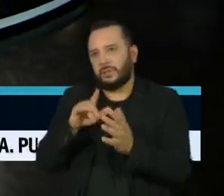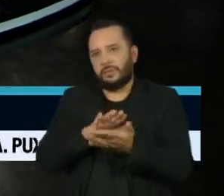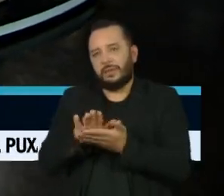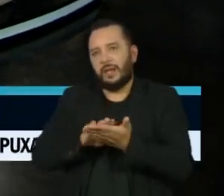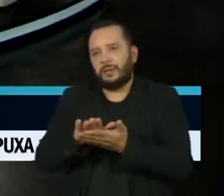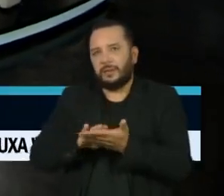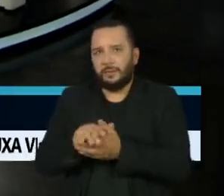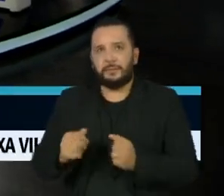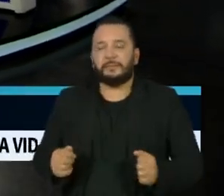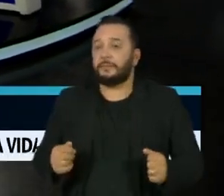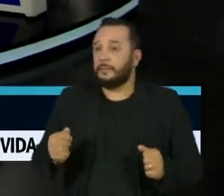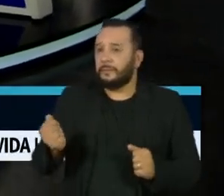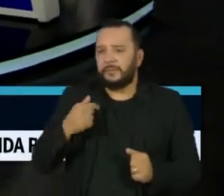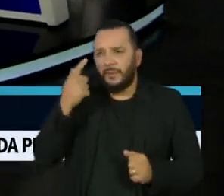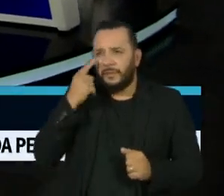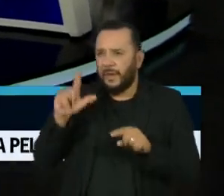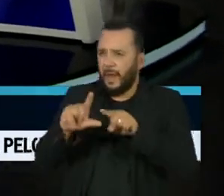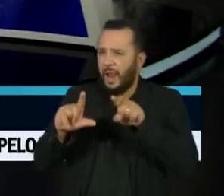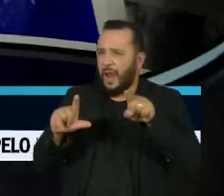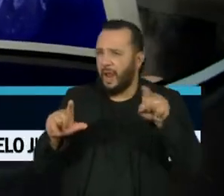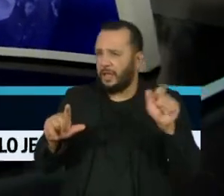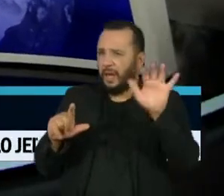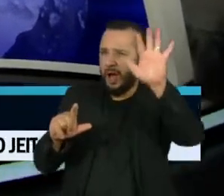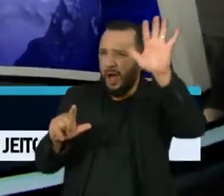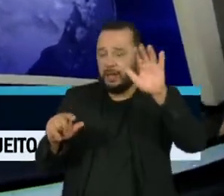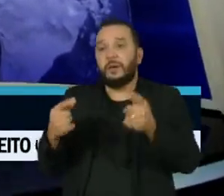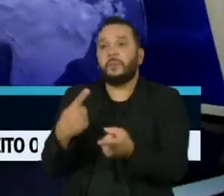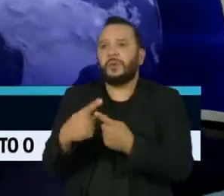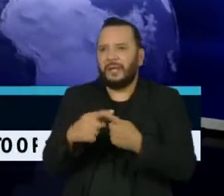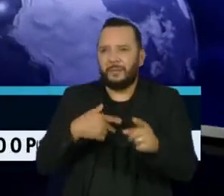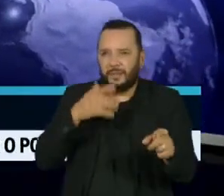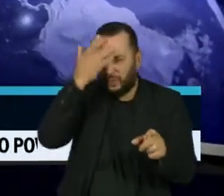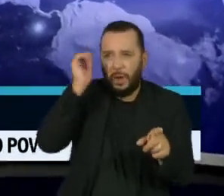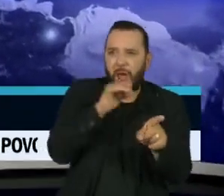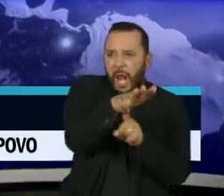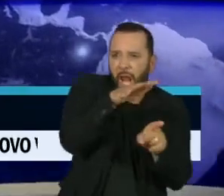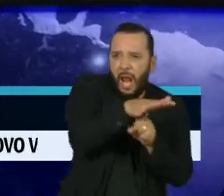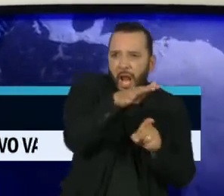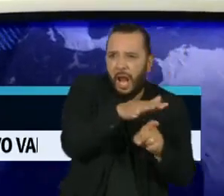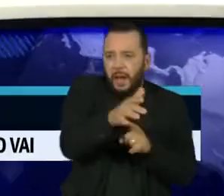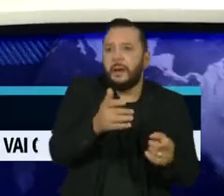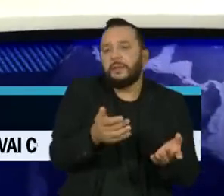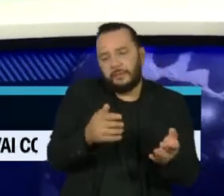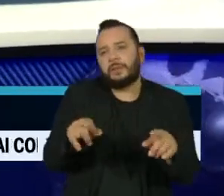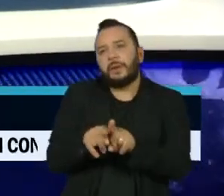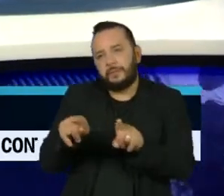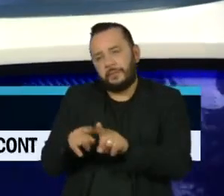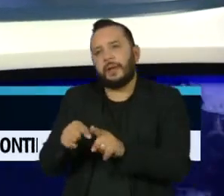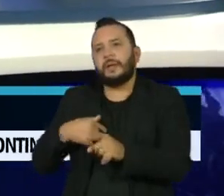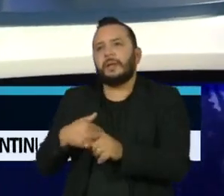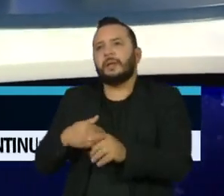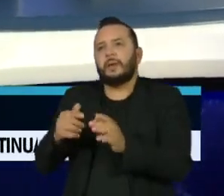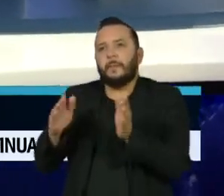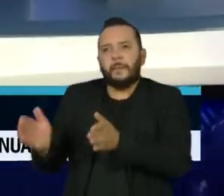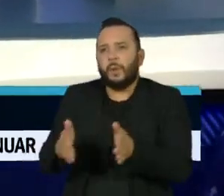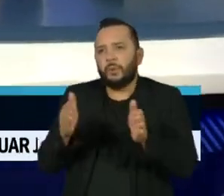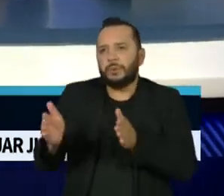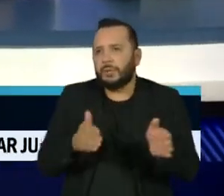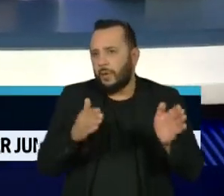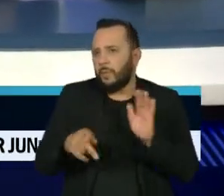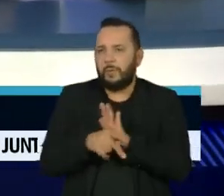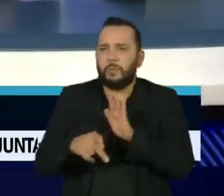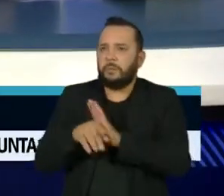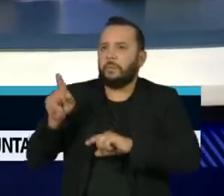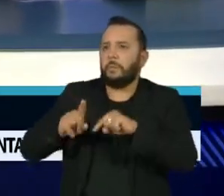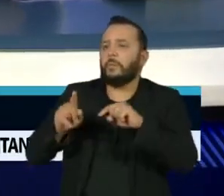Schwartzman, vimos que a inflação global é impulsionada por alta demanda e problemas em cadeias produtivas. E aqui no Brasil, até quando nós vamos ter a